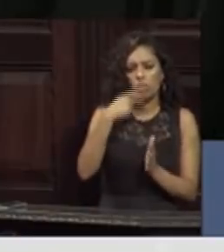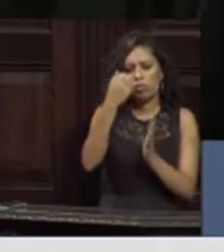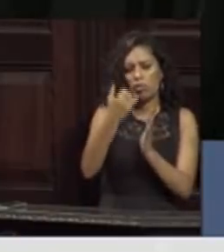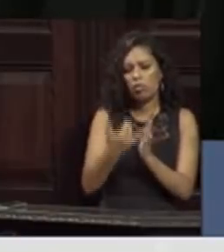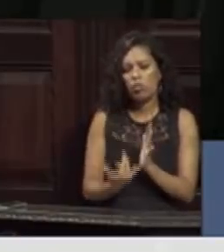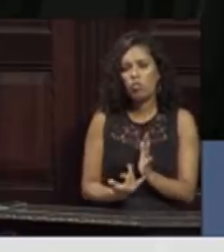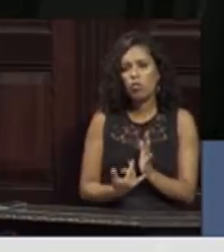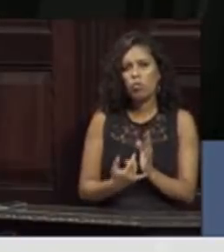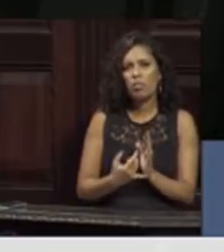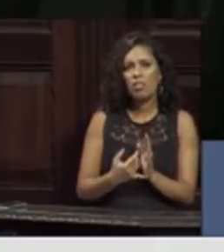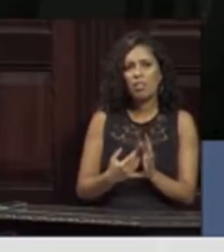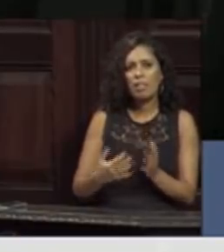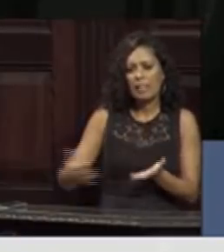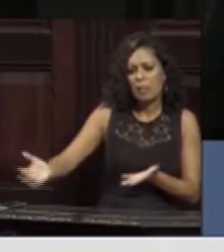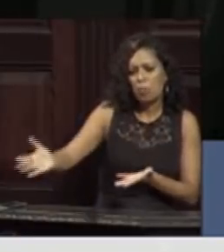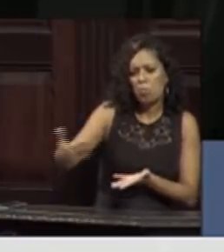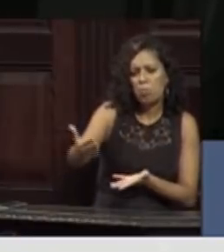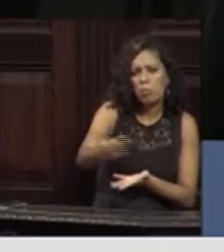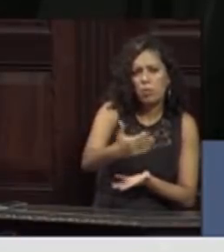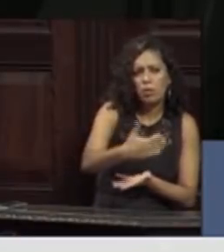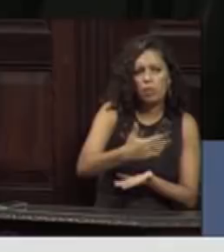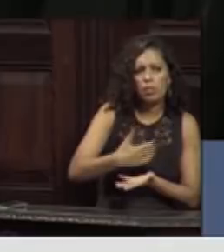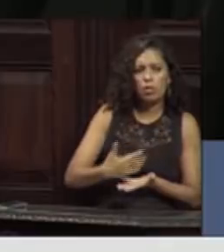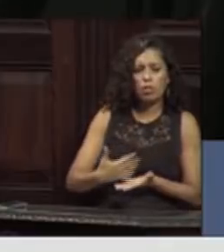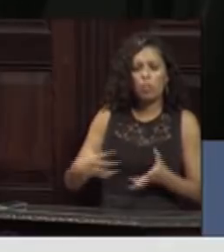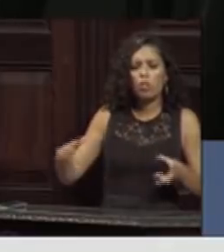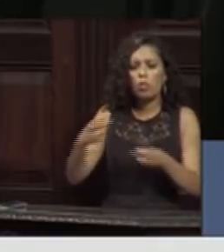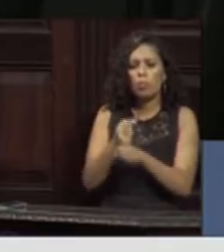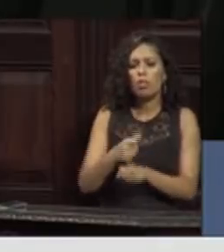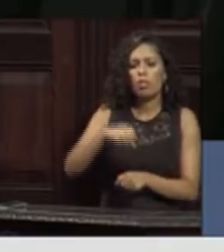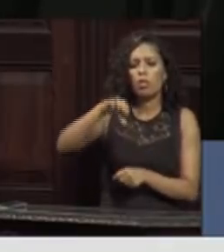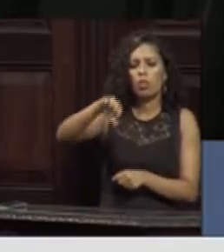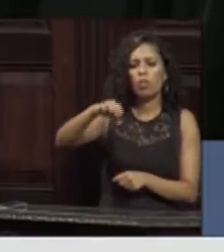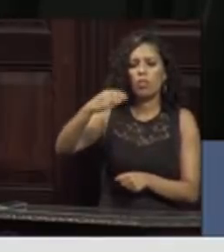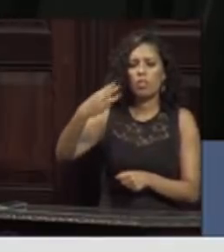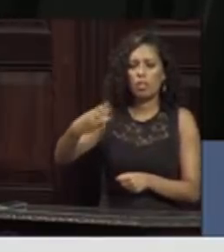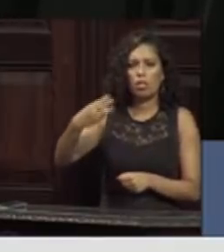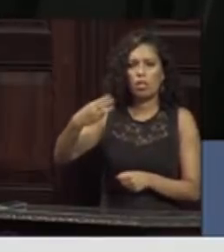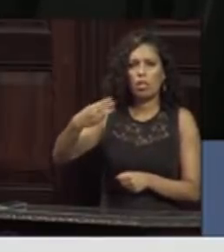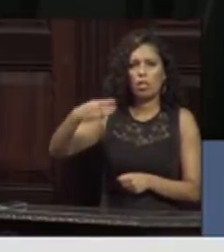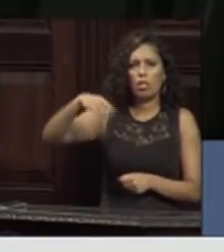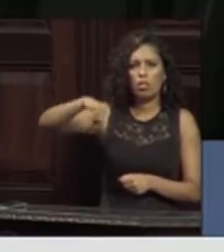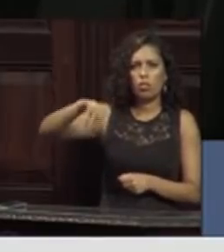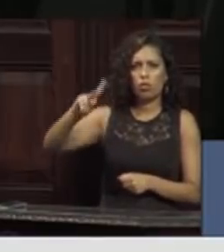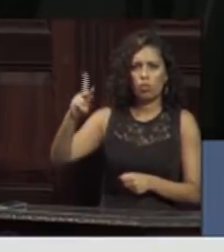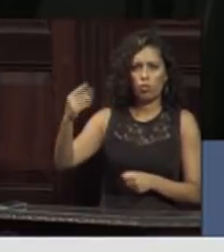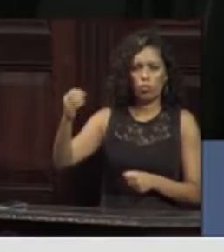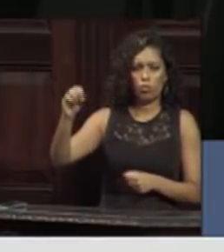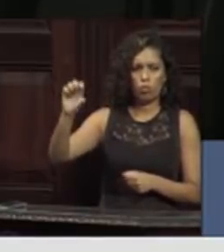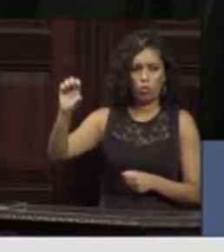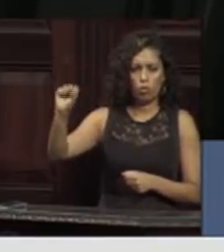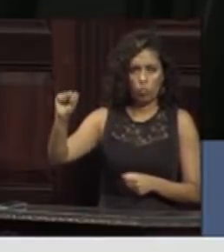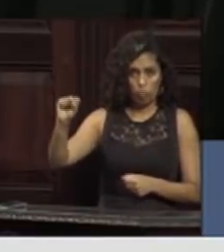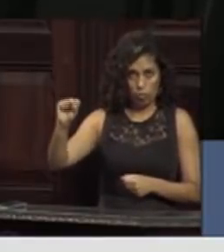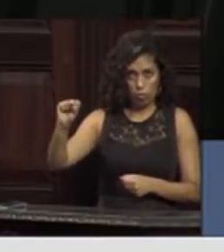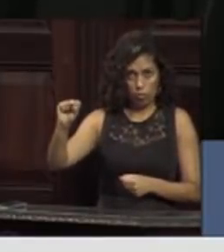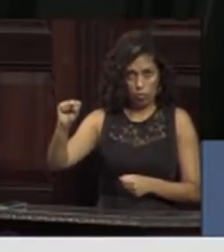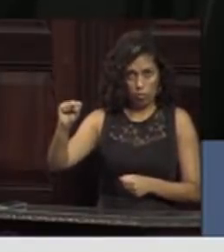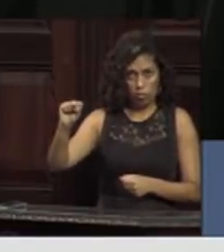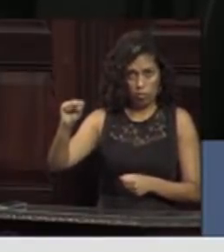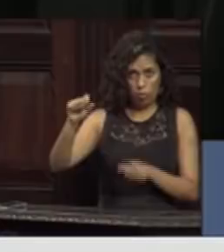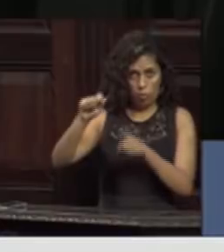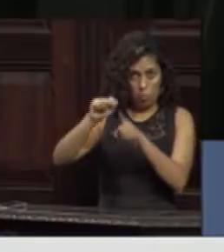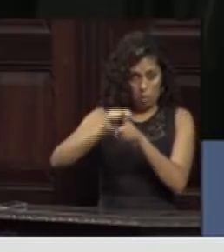arrecadação aumentará 93 milhões de reais por mês, multiplicado por 12,